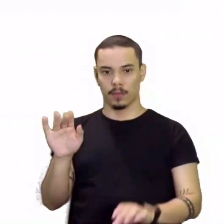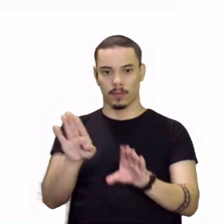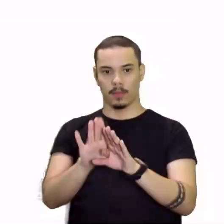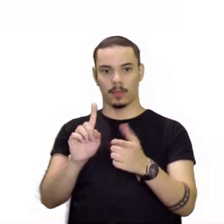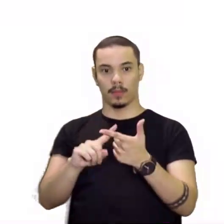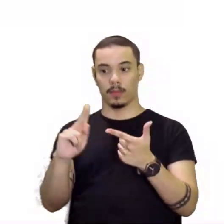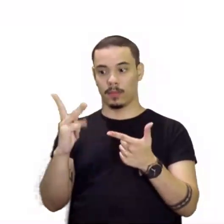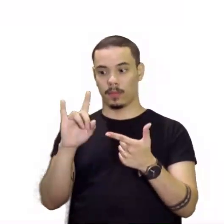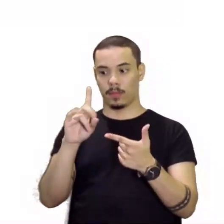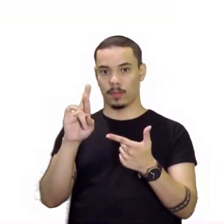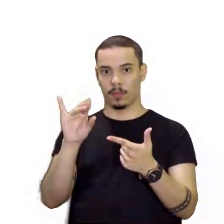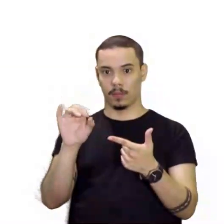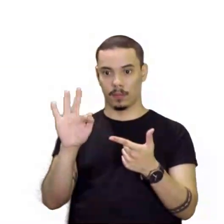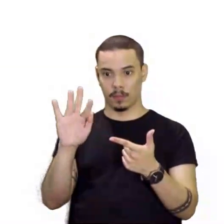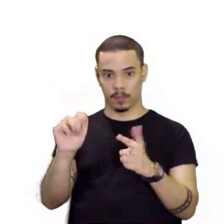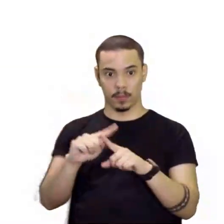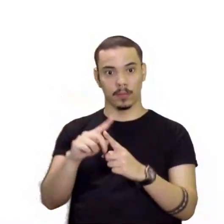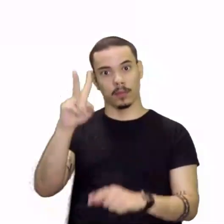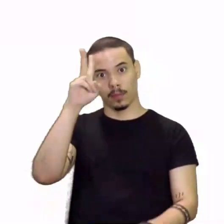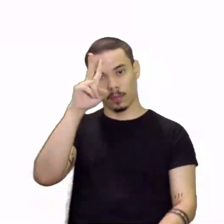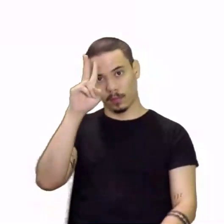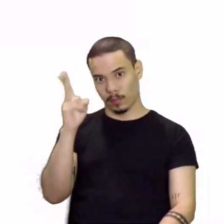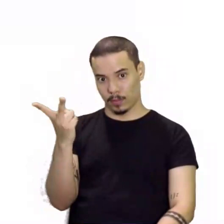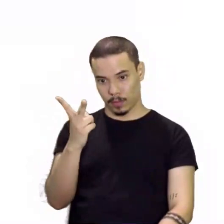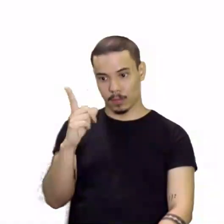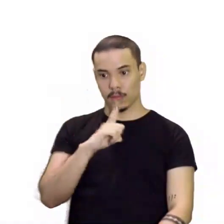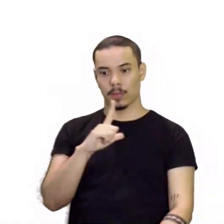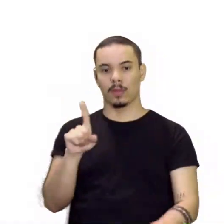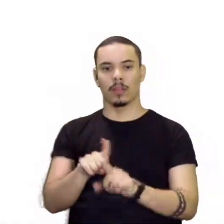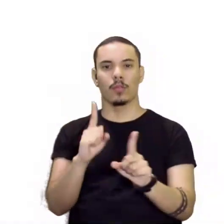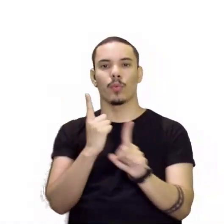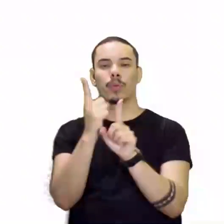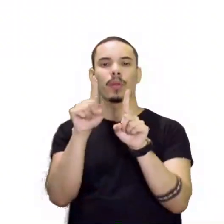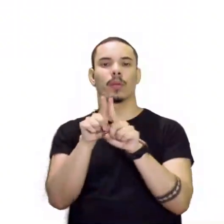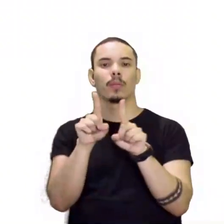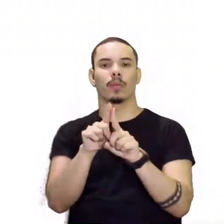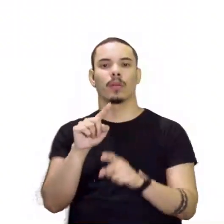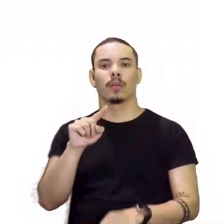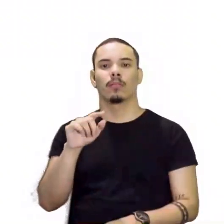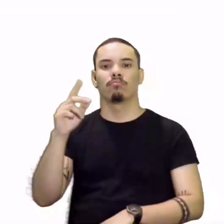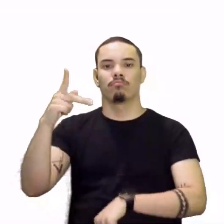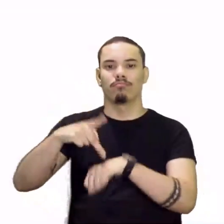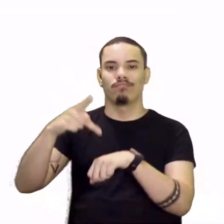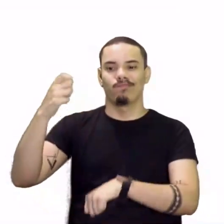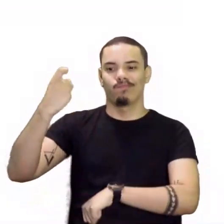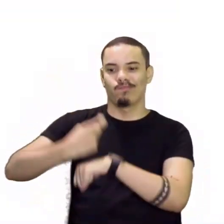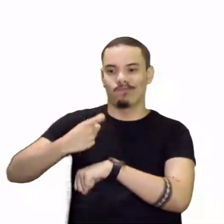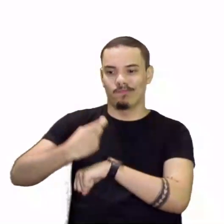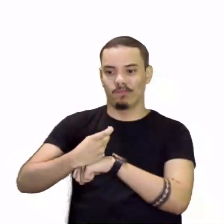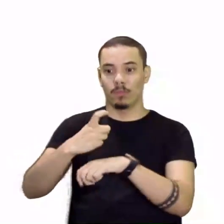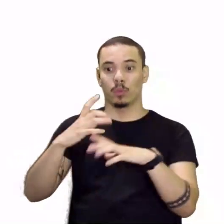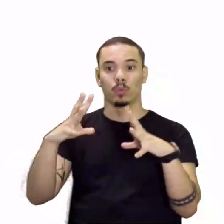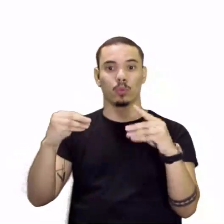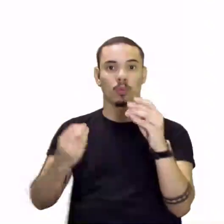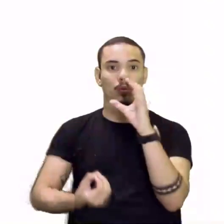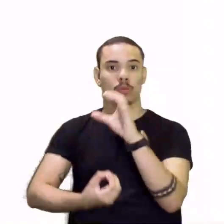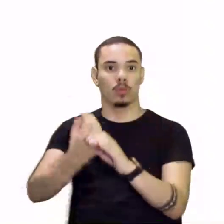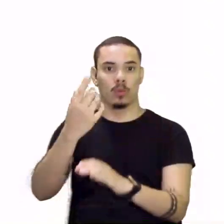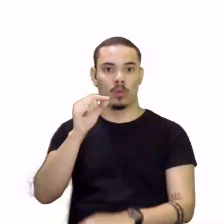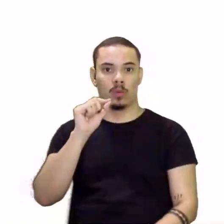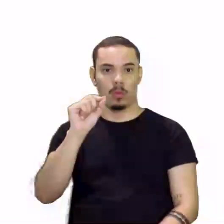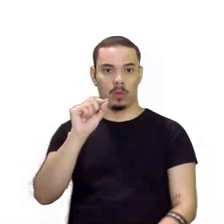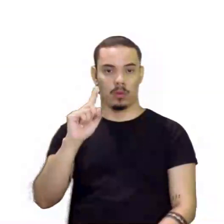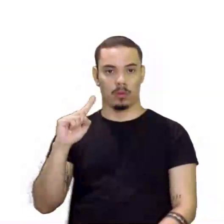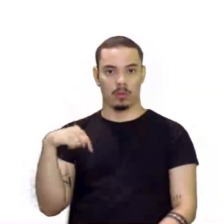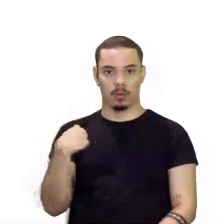hidrosfera, mas lembrando a vocês que debaixo da hidrosfera você vai também encontrar rochas, tudo isso formando quem? A